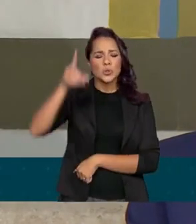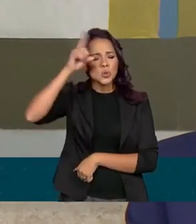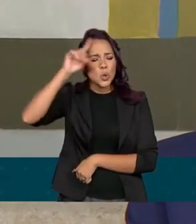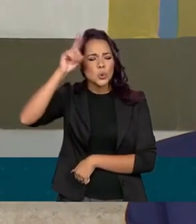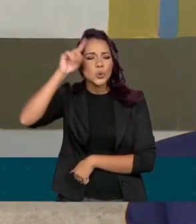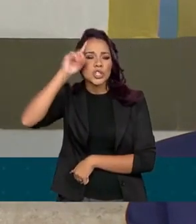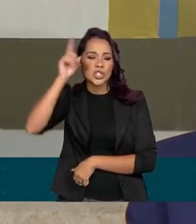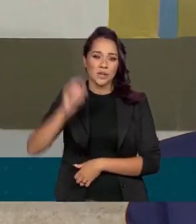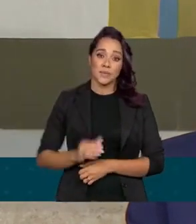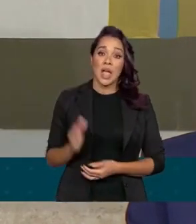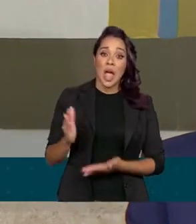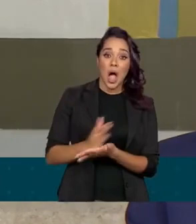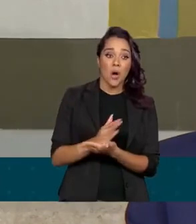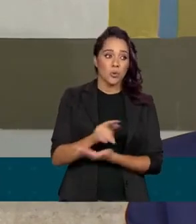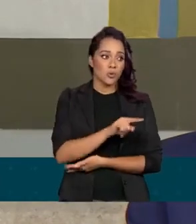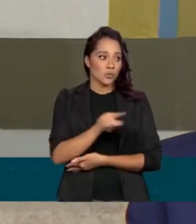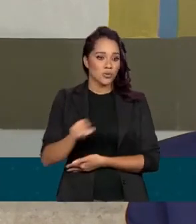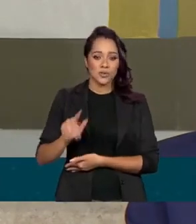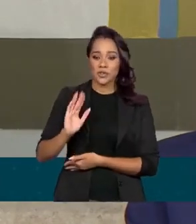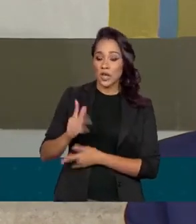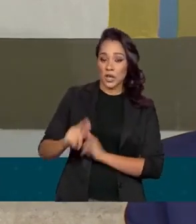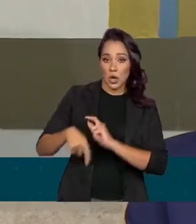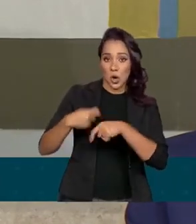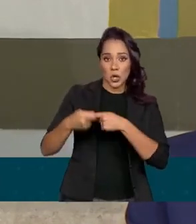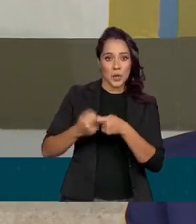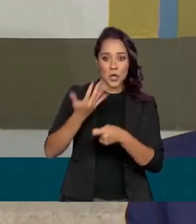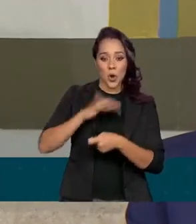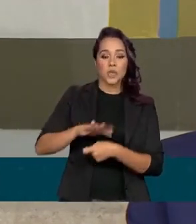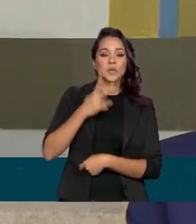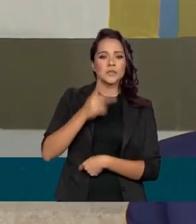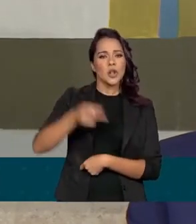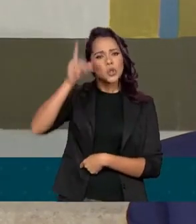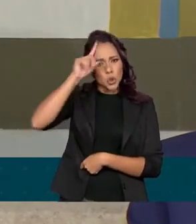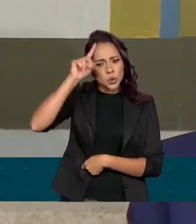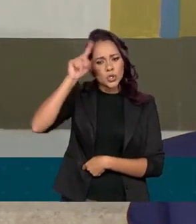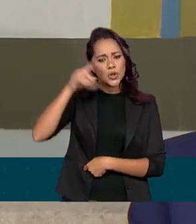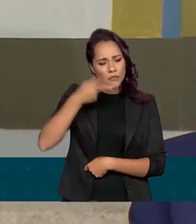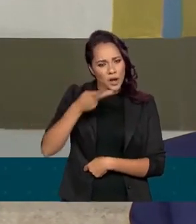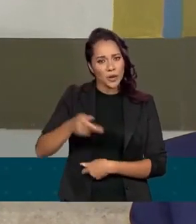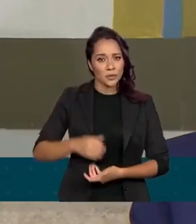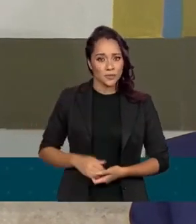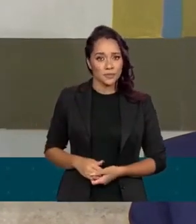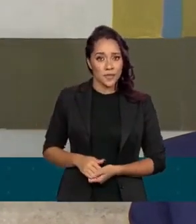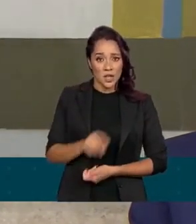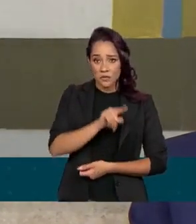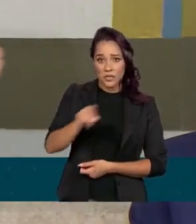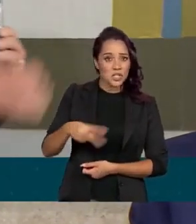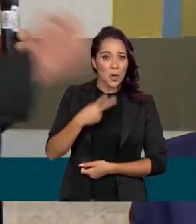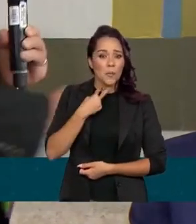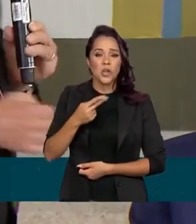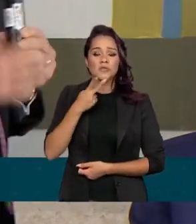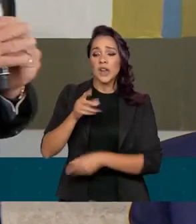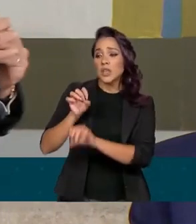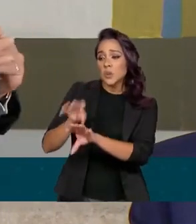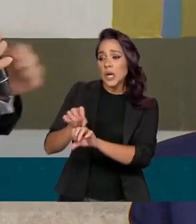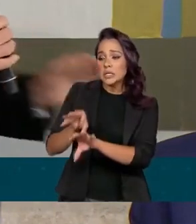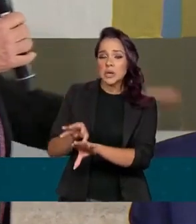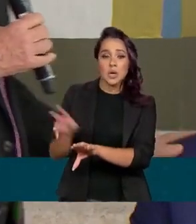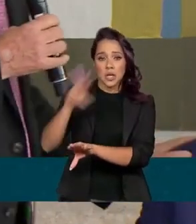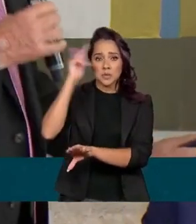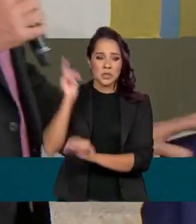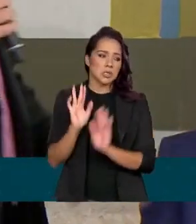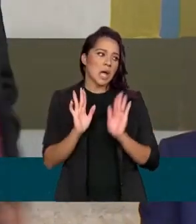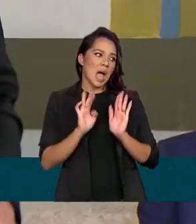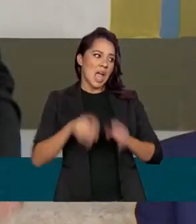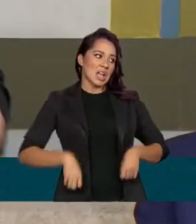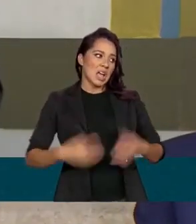dia. Talvez alguns companheiros meus ligados à economia não gostem, mas eu digo todo dia. Você não pode falar em educação que as pessoas falam